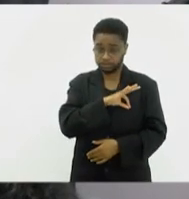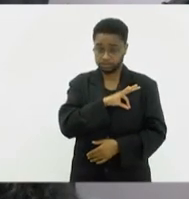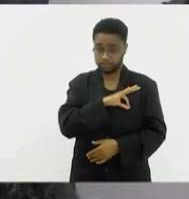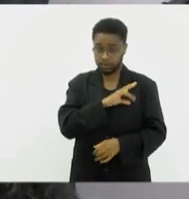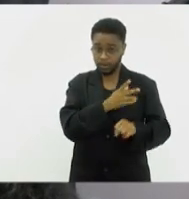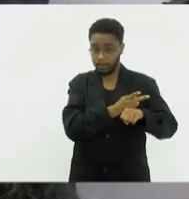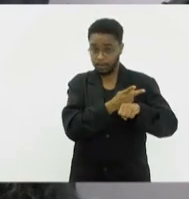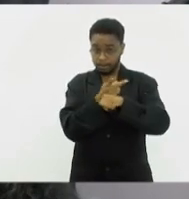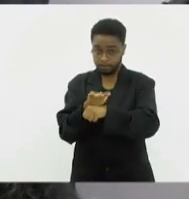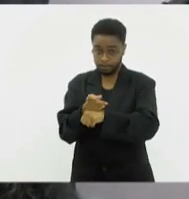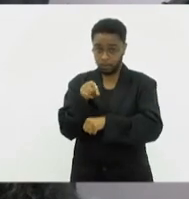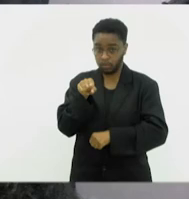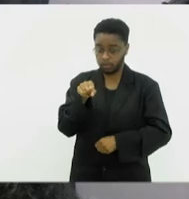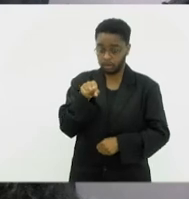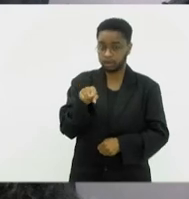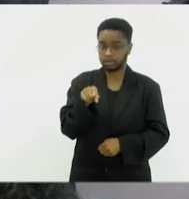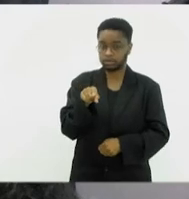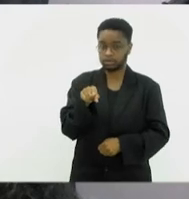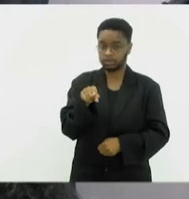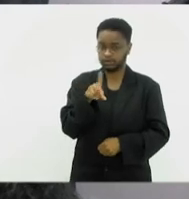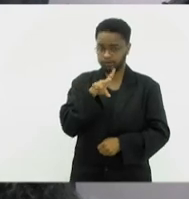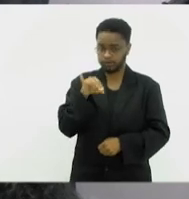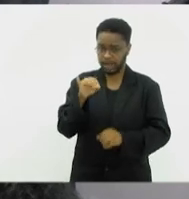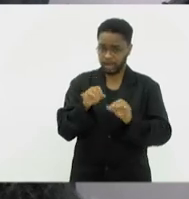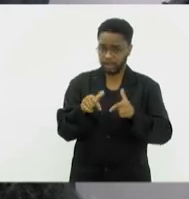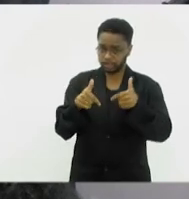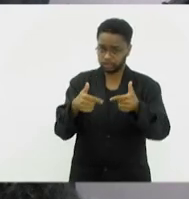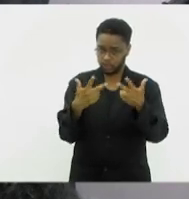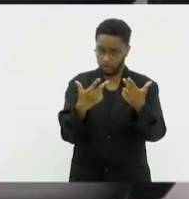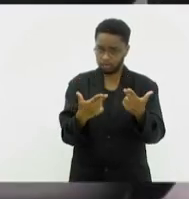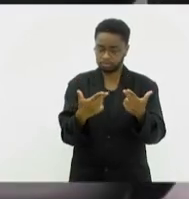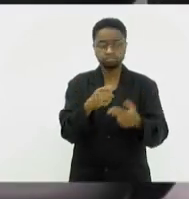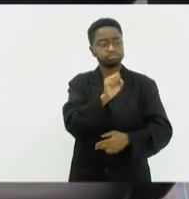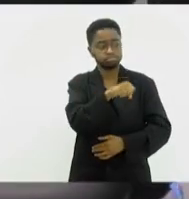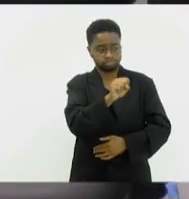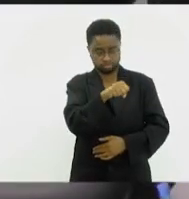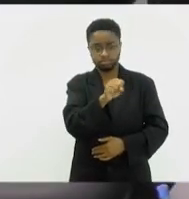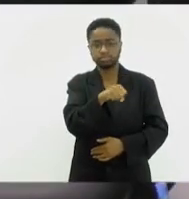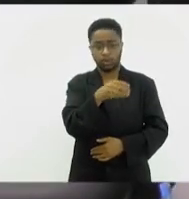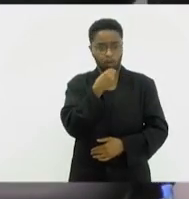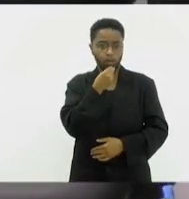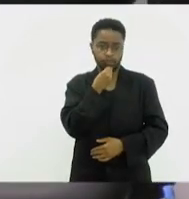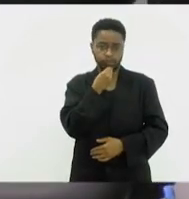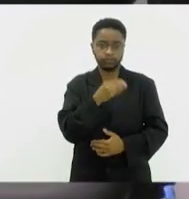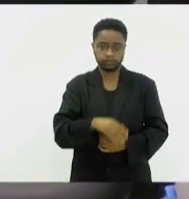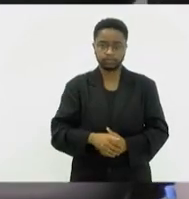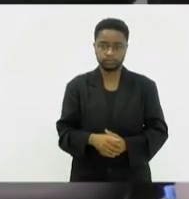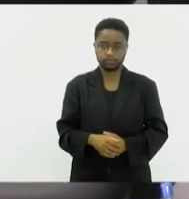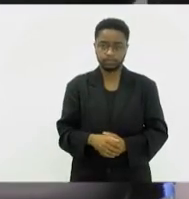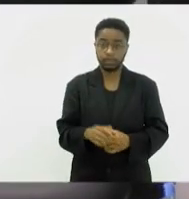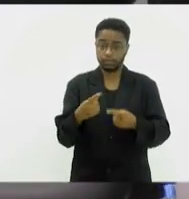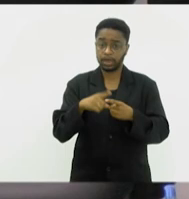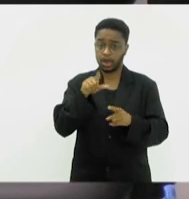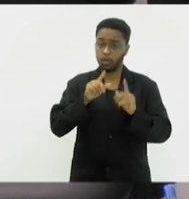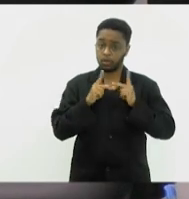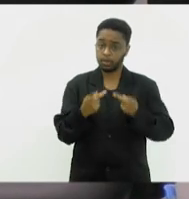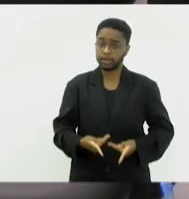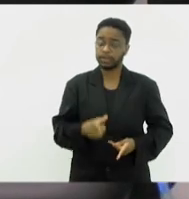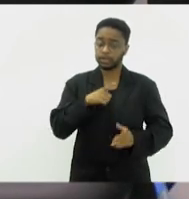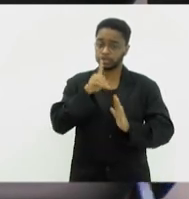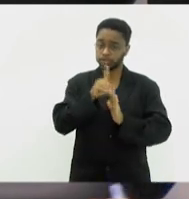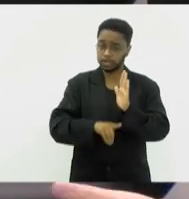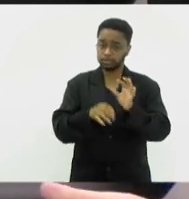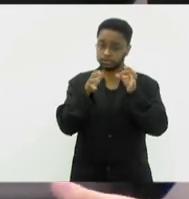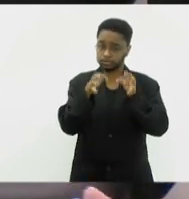buscar a assessoria jurídica do senhor, o senhor vai agir da mesma forma? Da mesma forma. Lógico, porque algum... todo ser humano e o direito à dignidade da